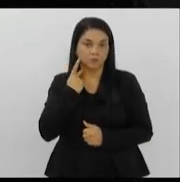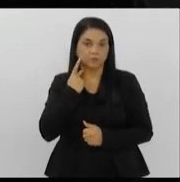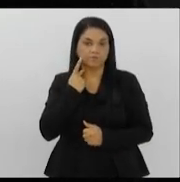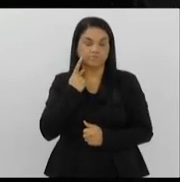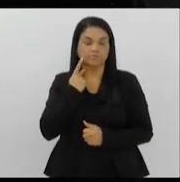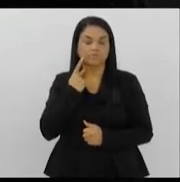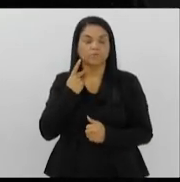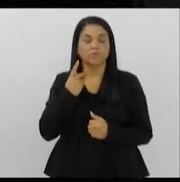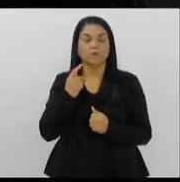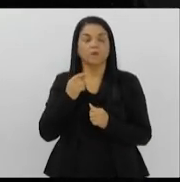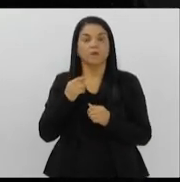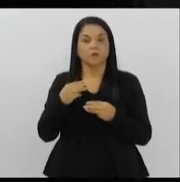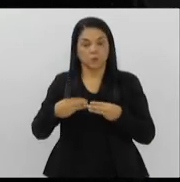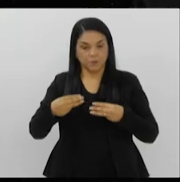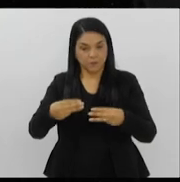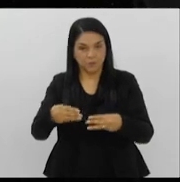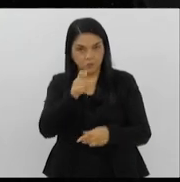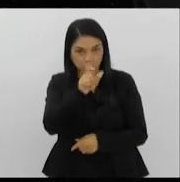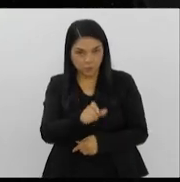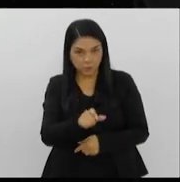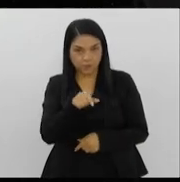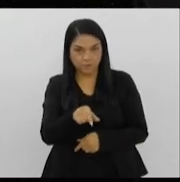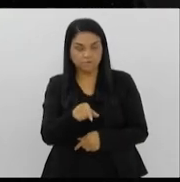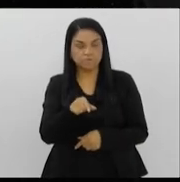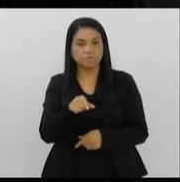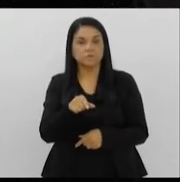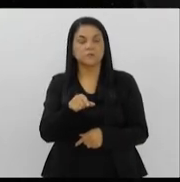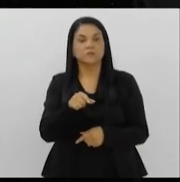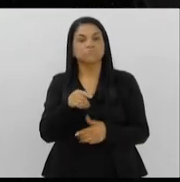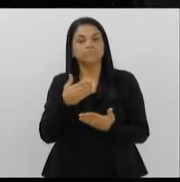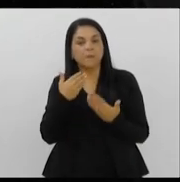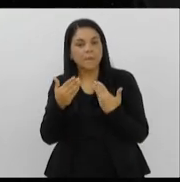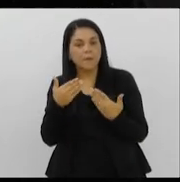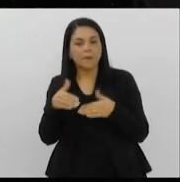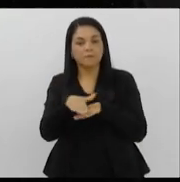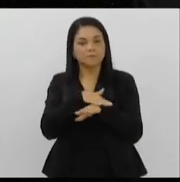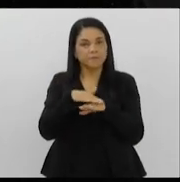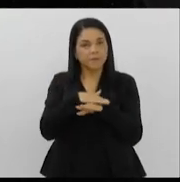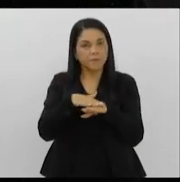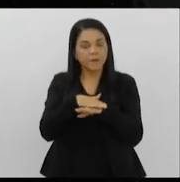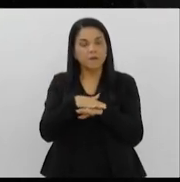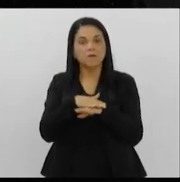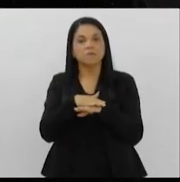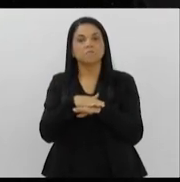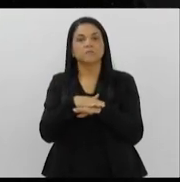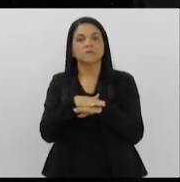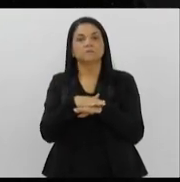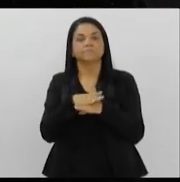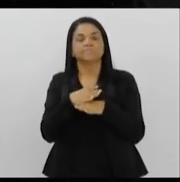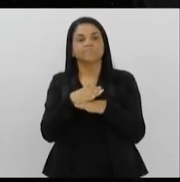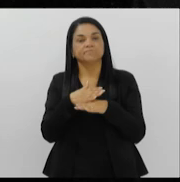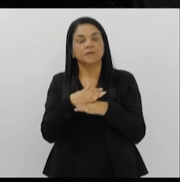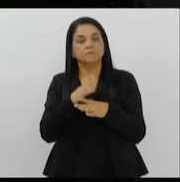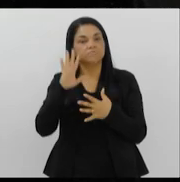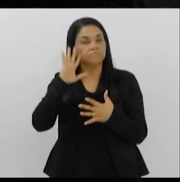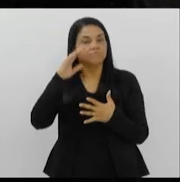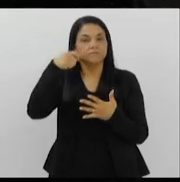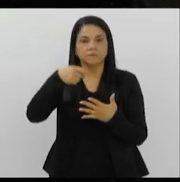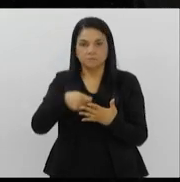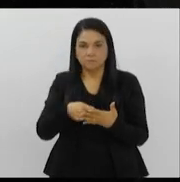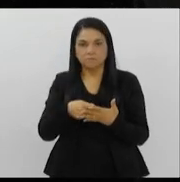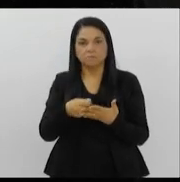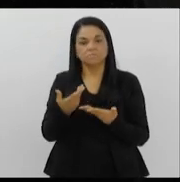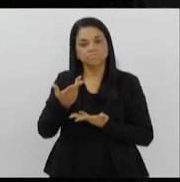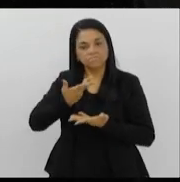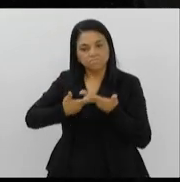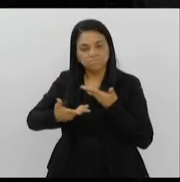uma sentença que seja pacificadora. Então, eu estou dando só notícia de